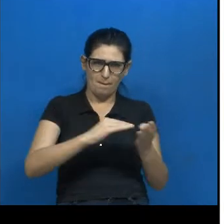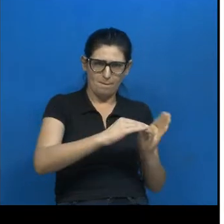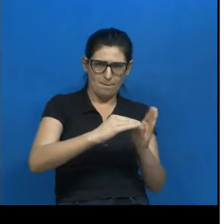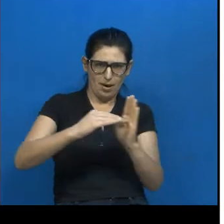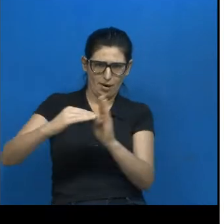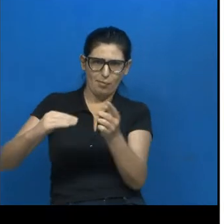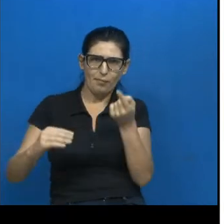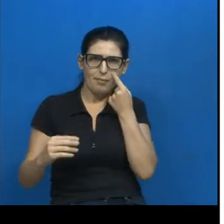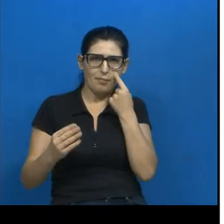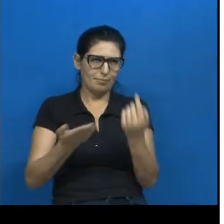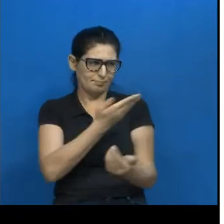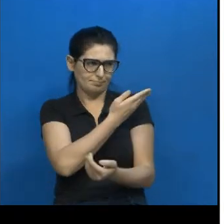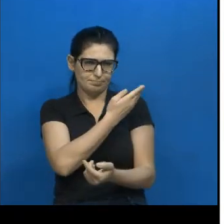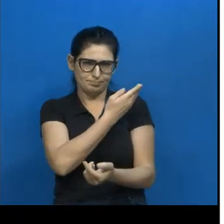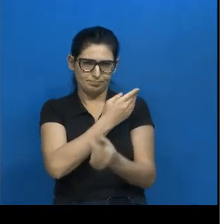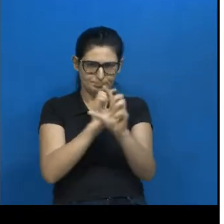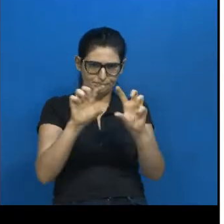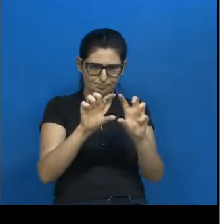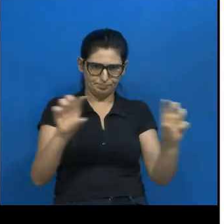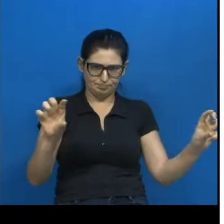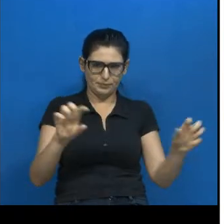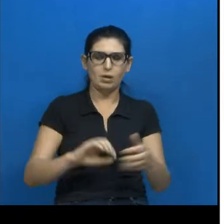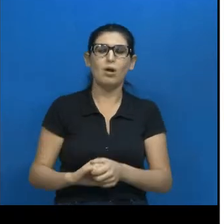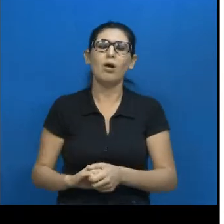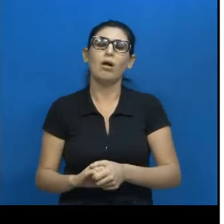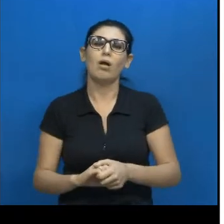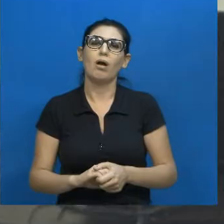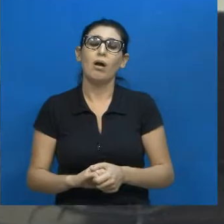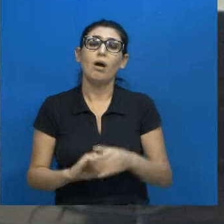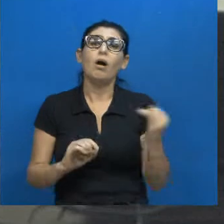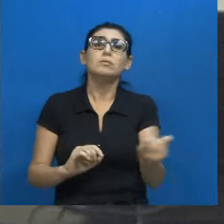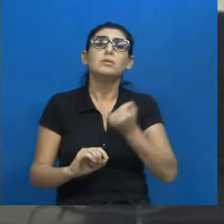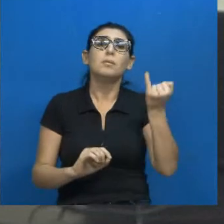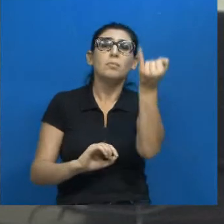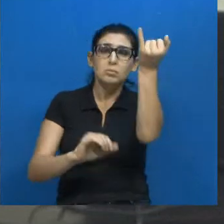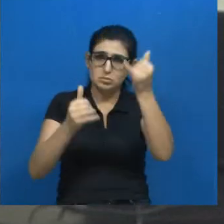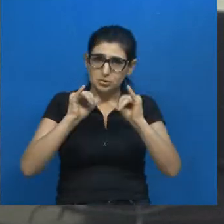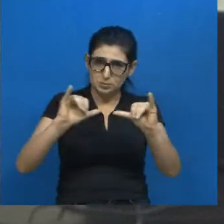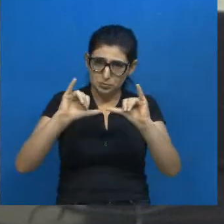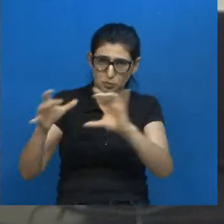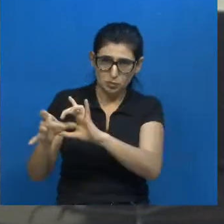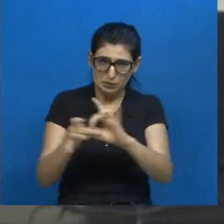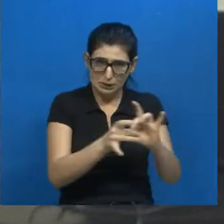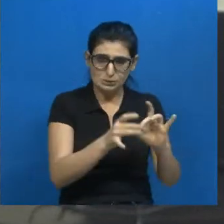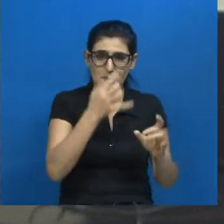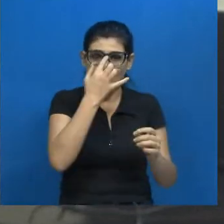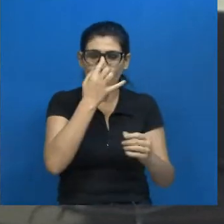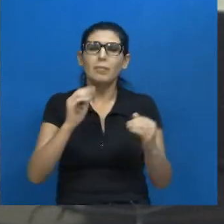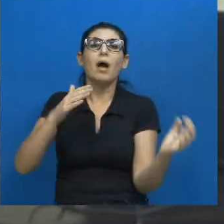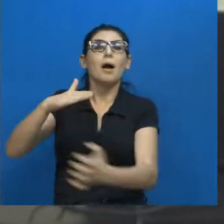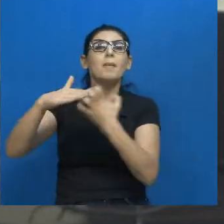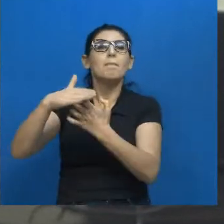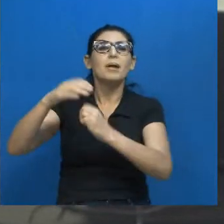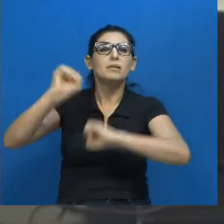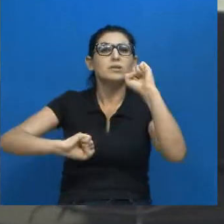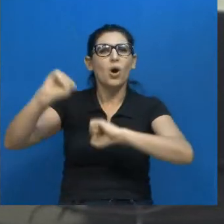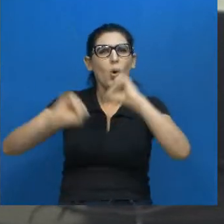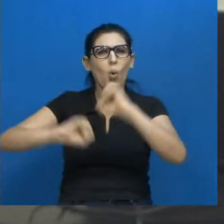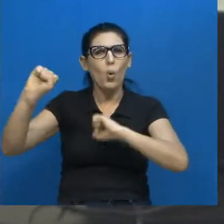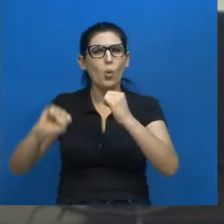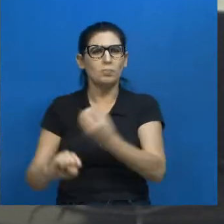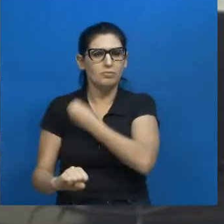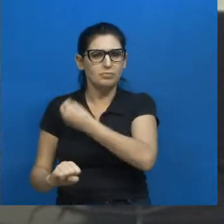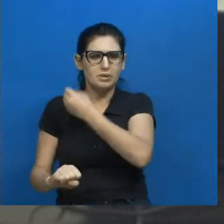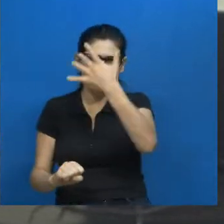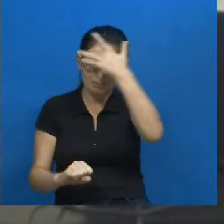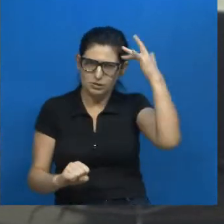dos passageiros? Quando eu falo passageiro, gente, a gente está aqui para atender a população, tá? E a empresa de ônibus, eles estão aqui presentes, eles têm que entender o